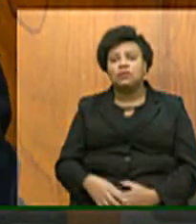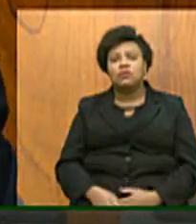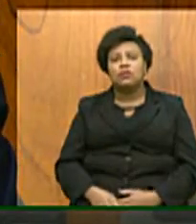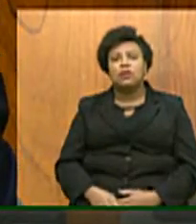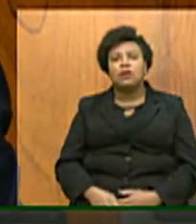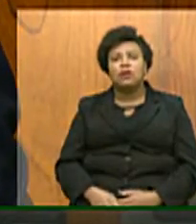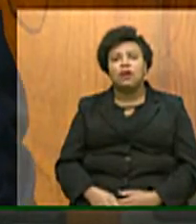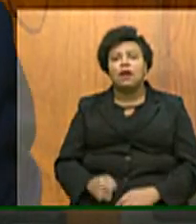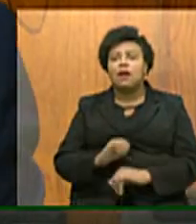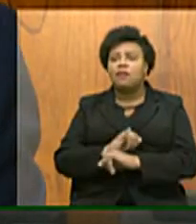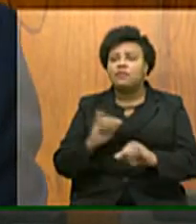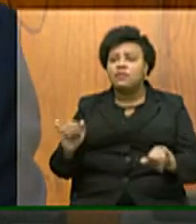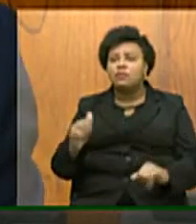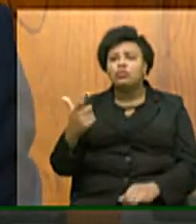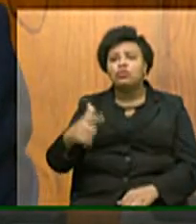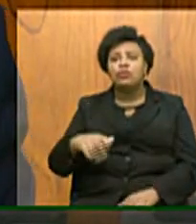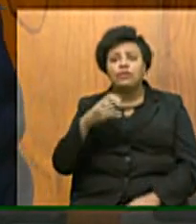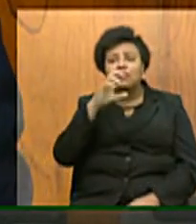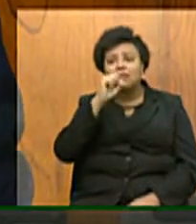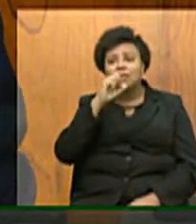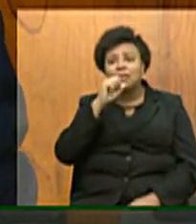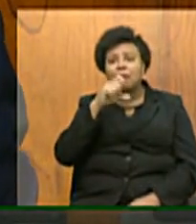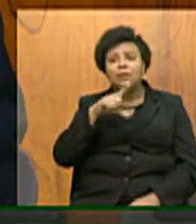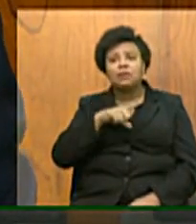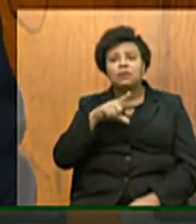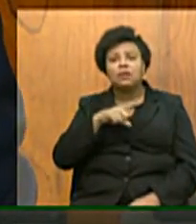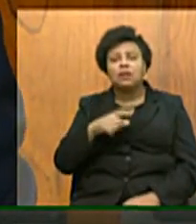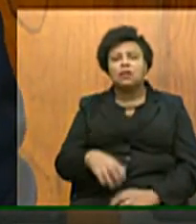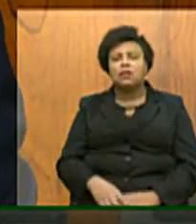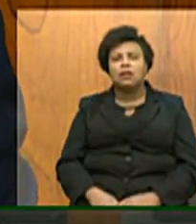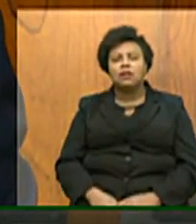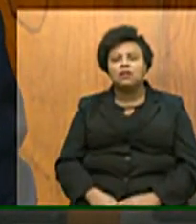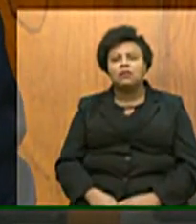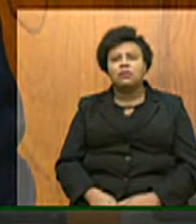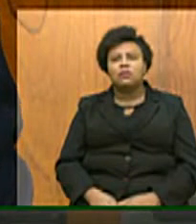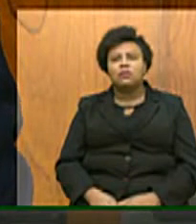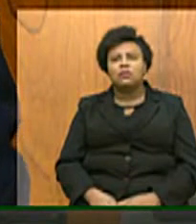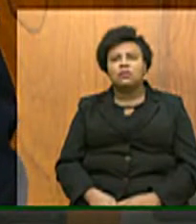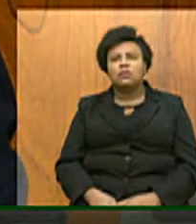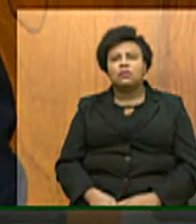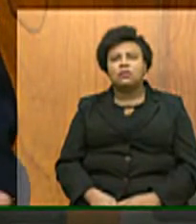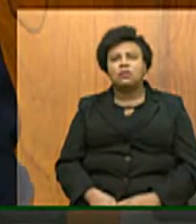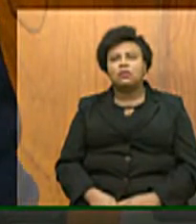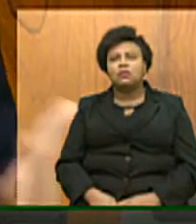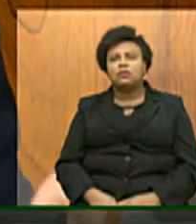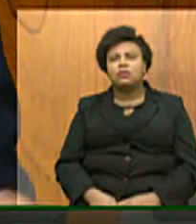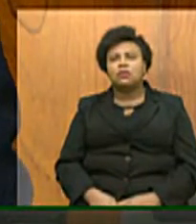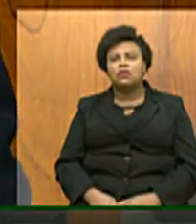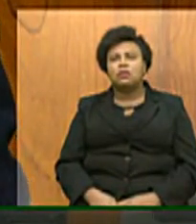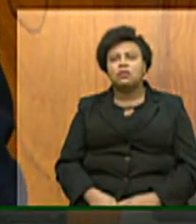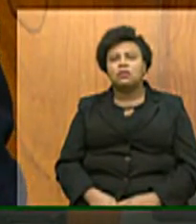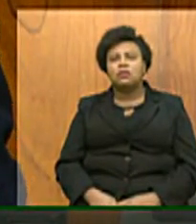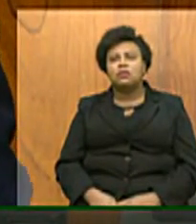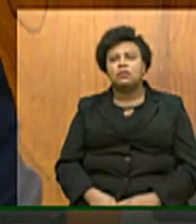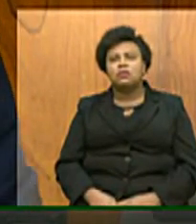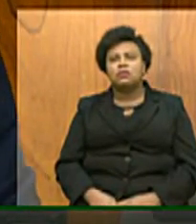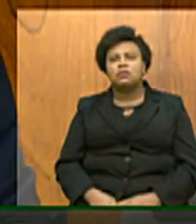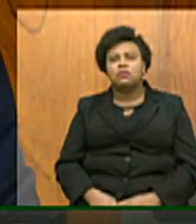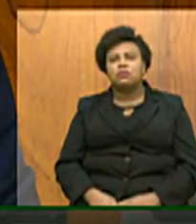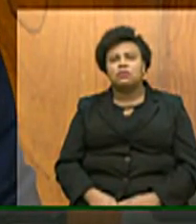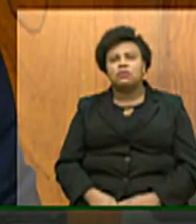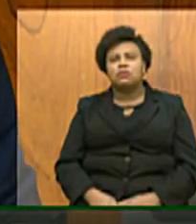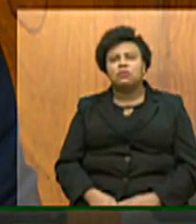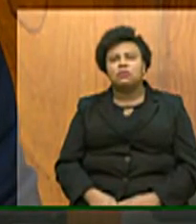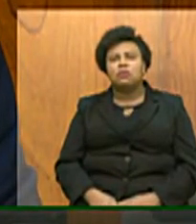3.207/2020. Salientando mais uma vez que sábado nós teremos a para começar das 10 às 11h30, nós informaremos a todos